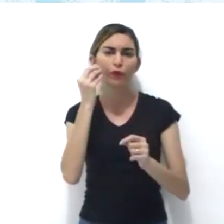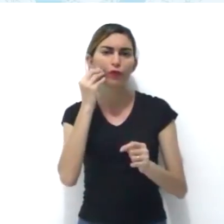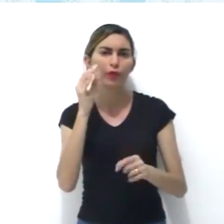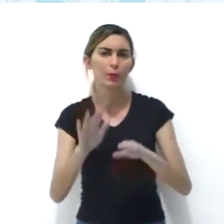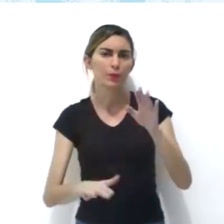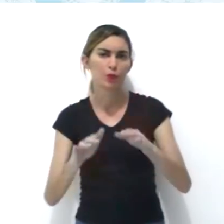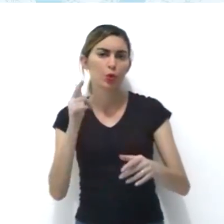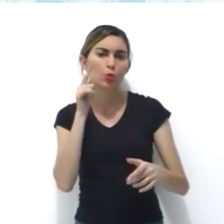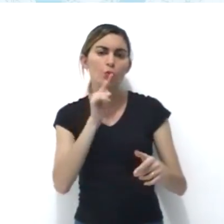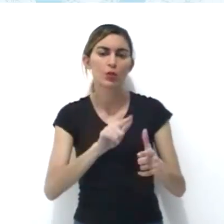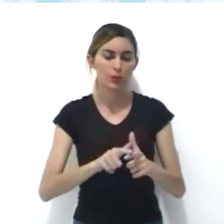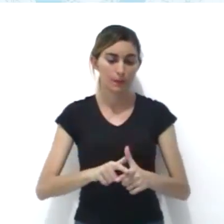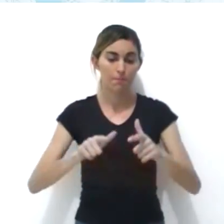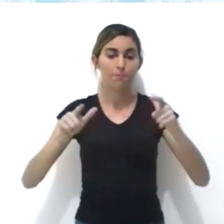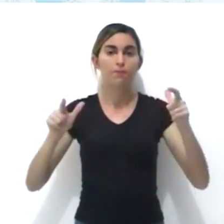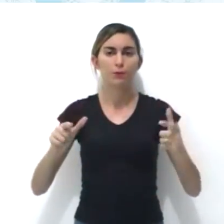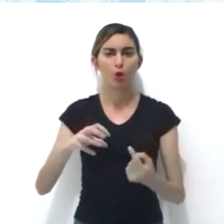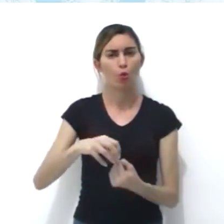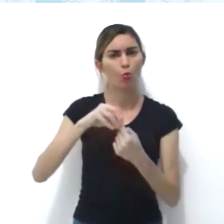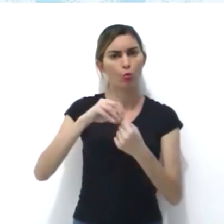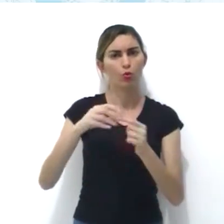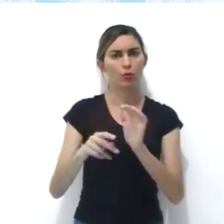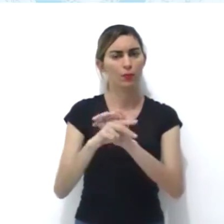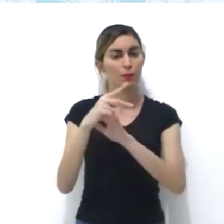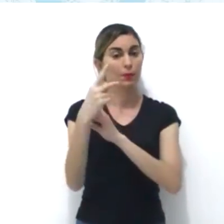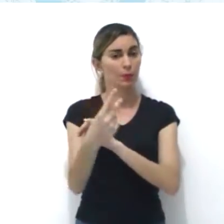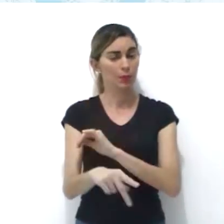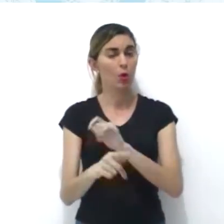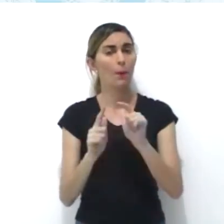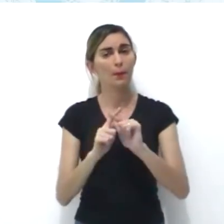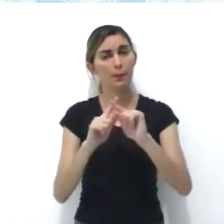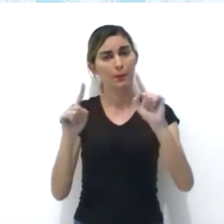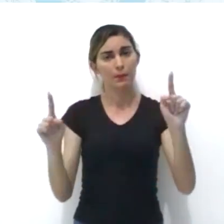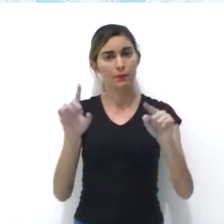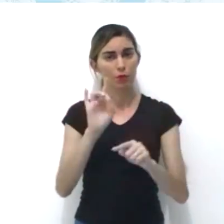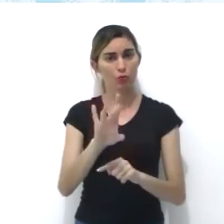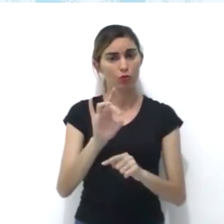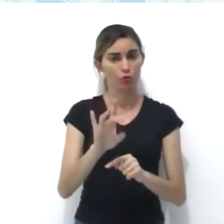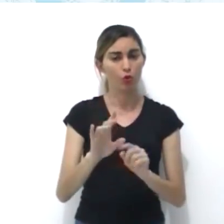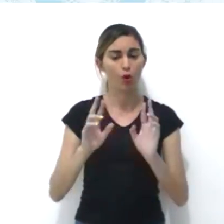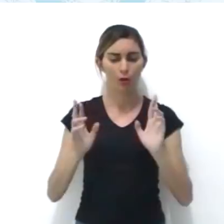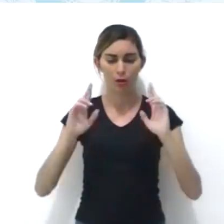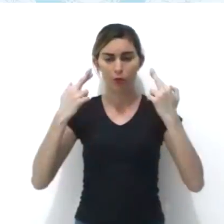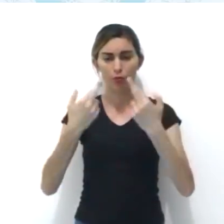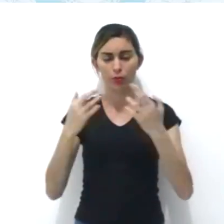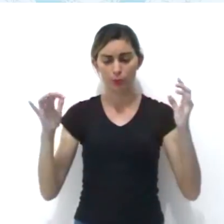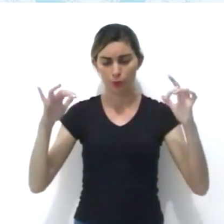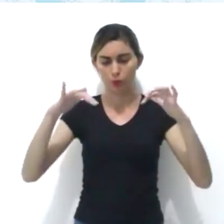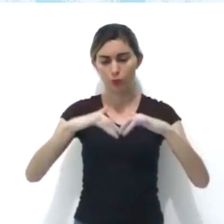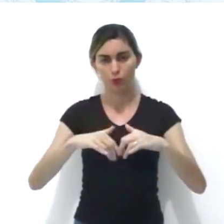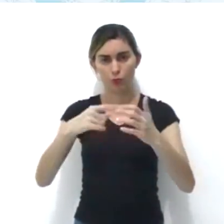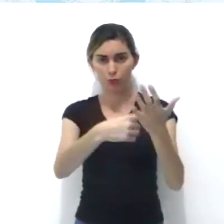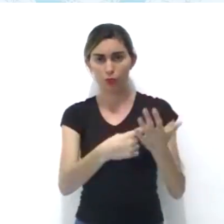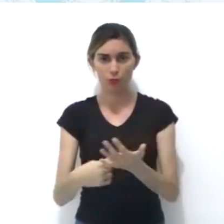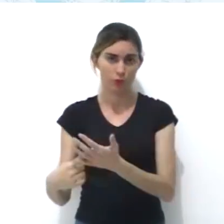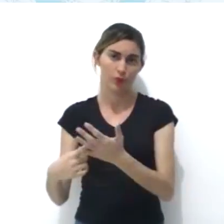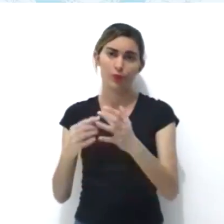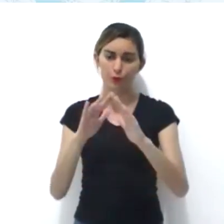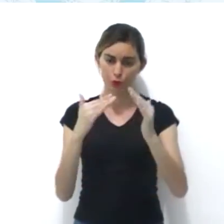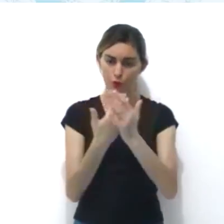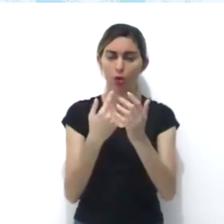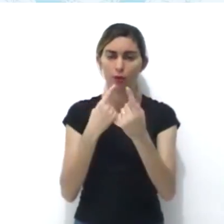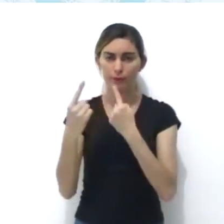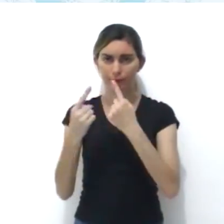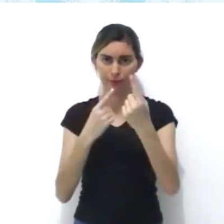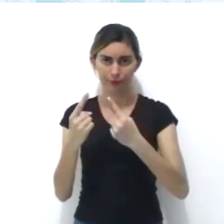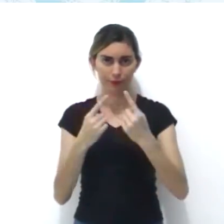ver a possibilidade de conseguir um espaçozinho único, exclusivo para o clube, mas só o fato de se reunirem no espaço ali